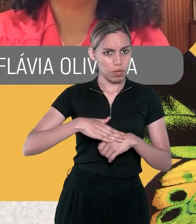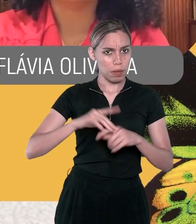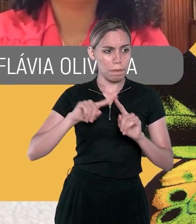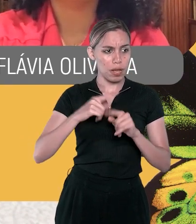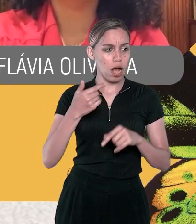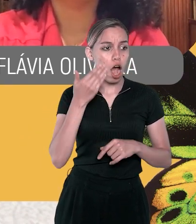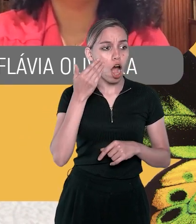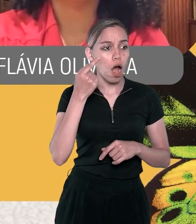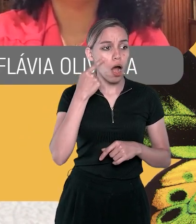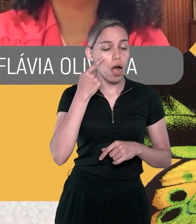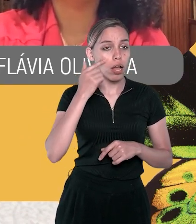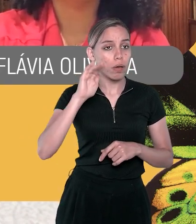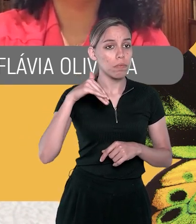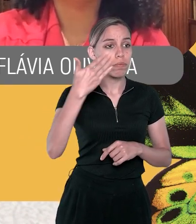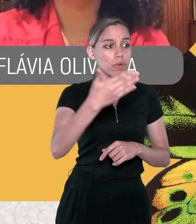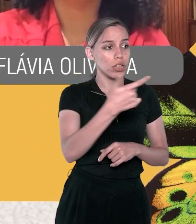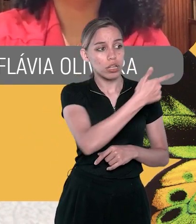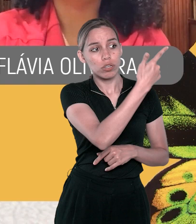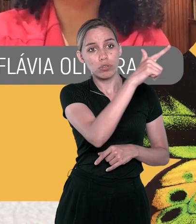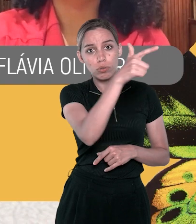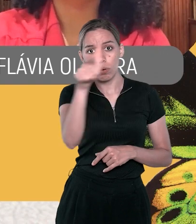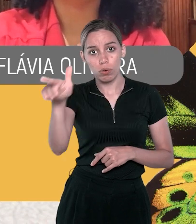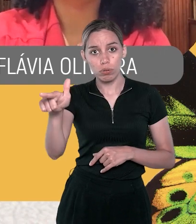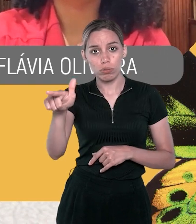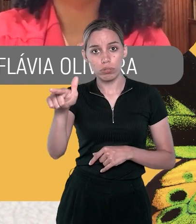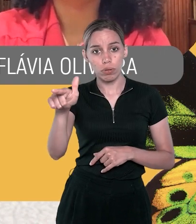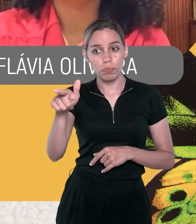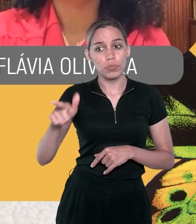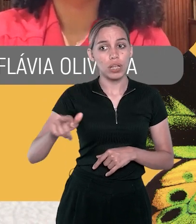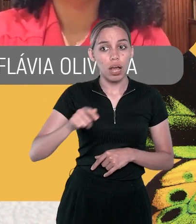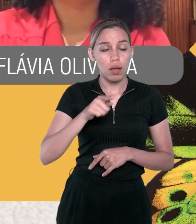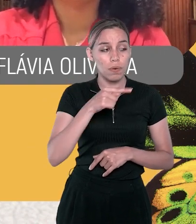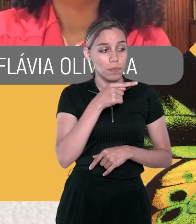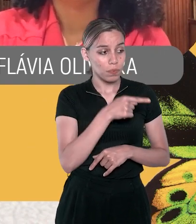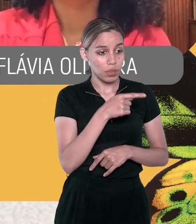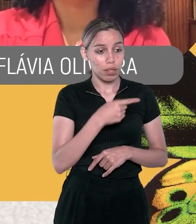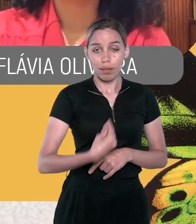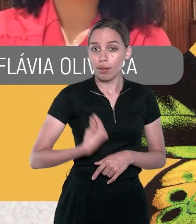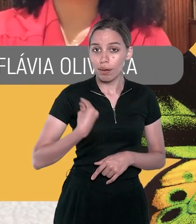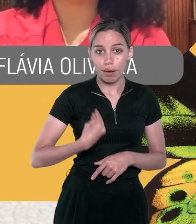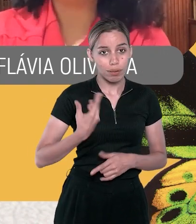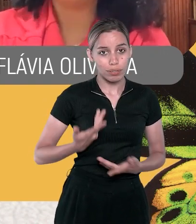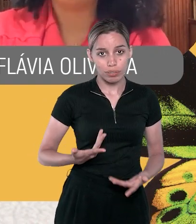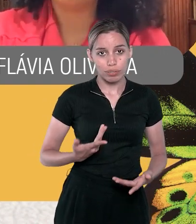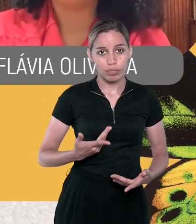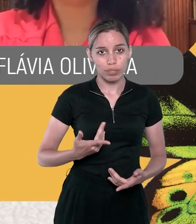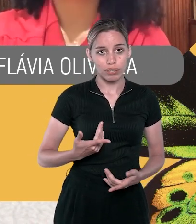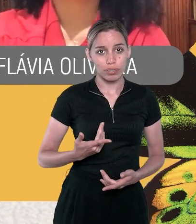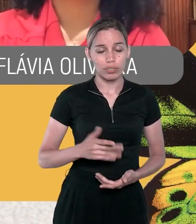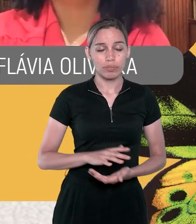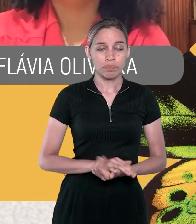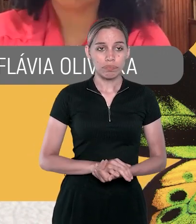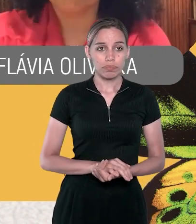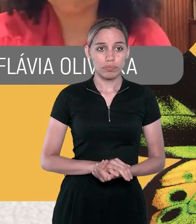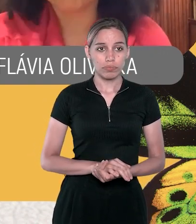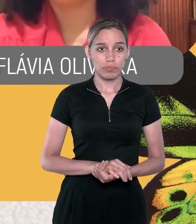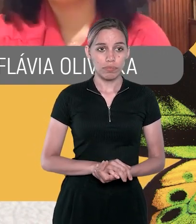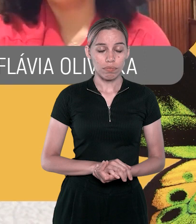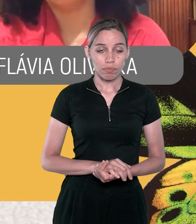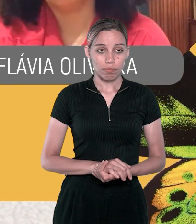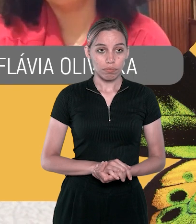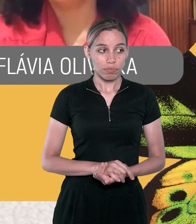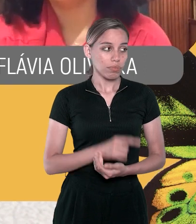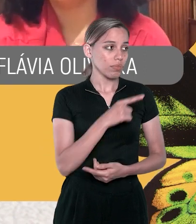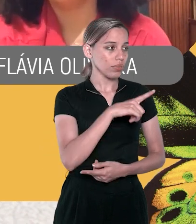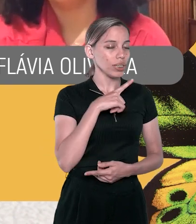maior, que você é parte dela, você contribui para ela, né? Eu acho que essa ideia do reconhecimento, você tem toda